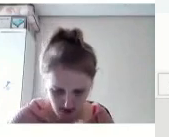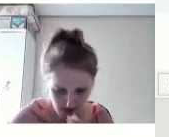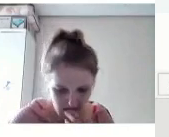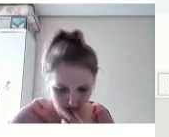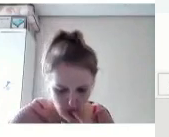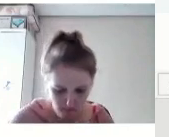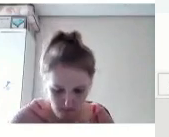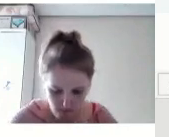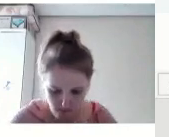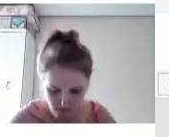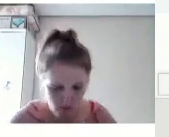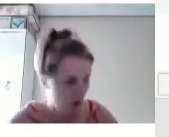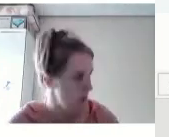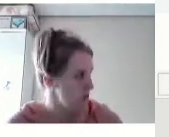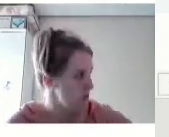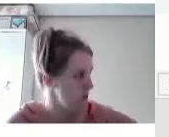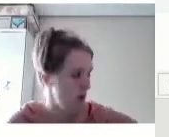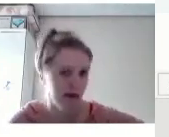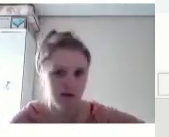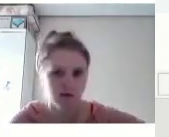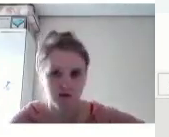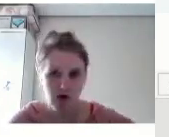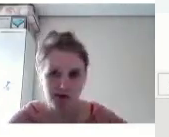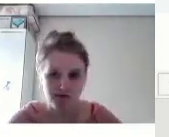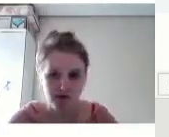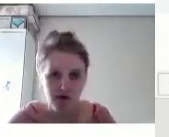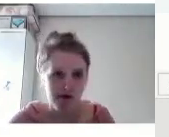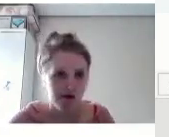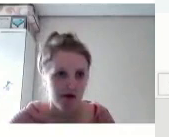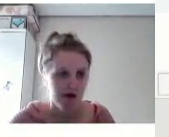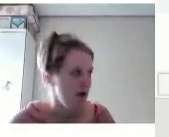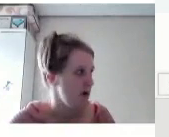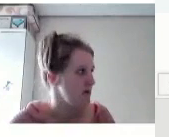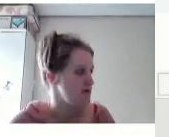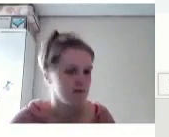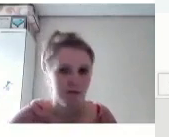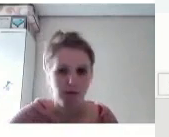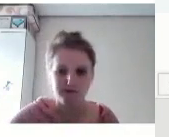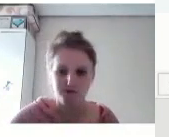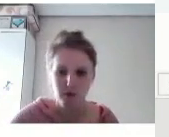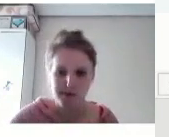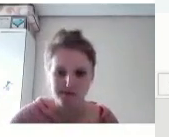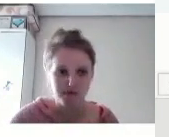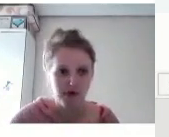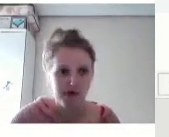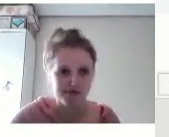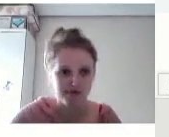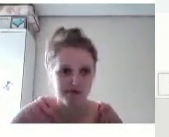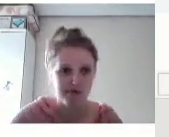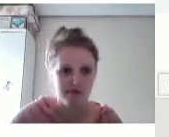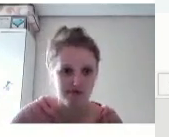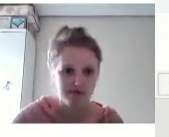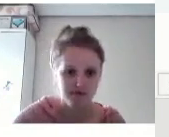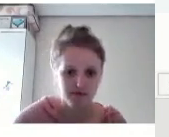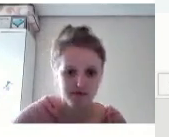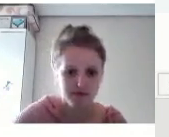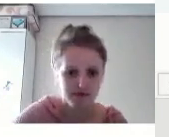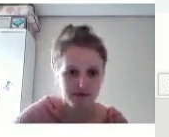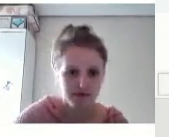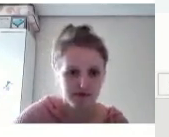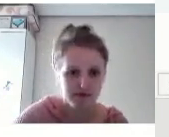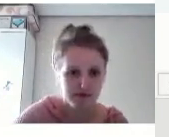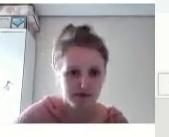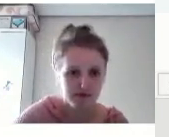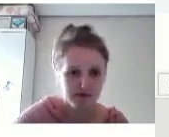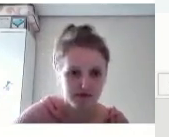esta, quem é φ ponto e quem é menos φ ponto. Tá claro, né? Comparando esta equação com essa daqui, é só olhar quem